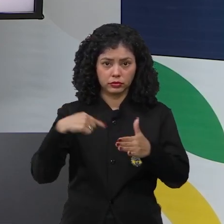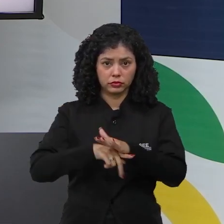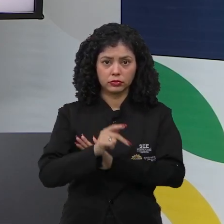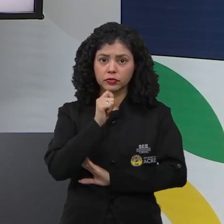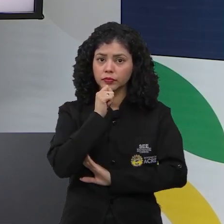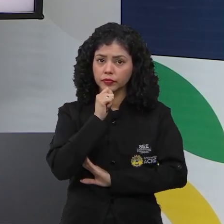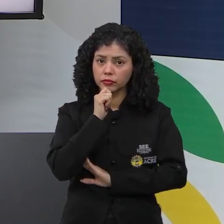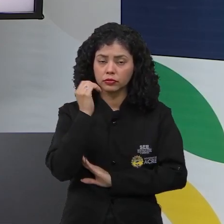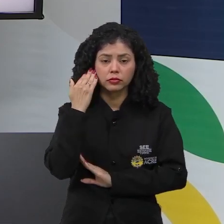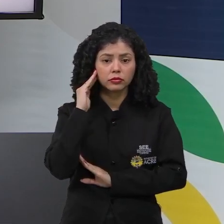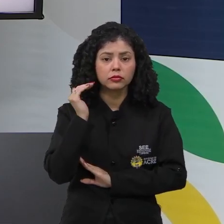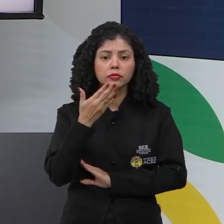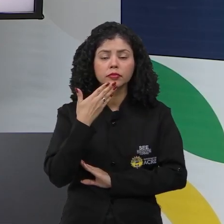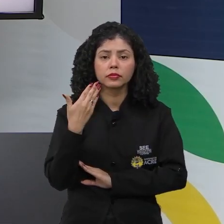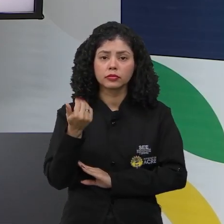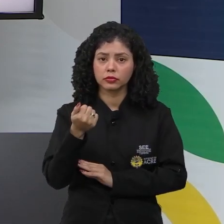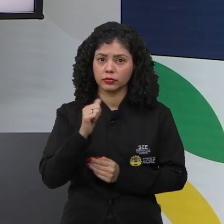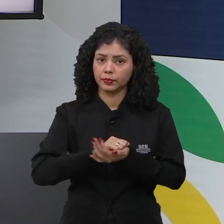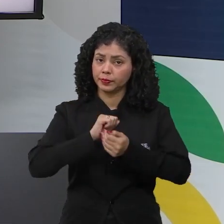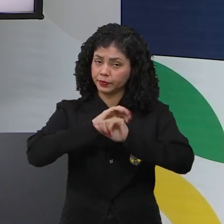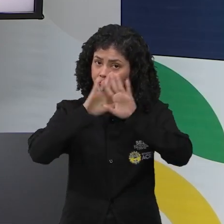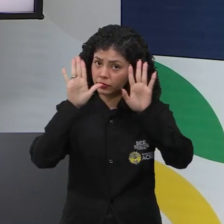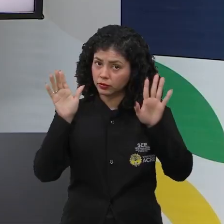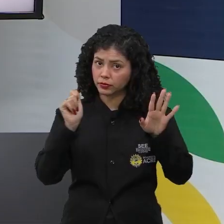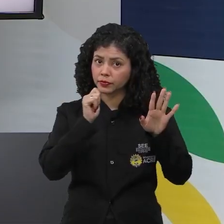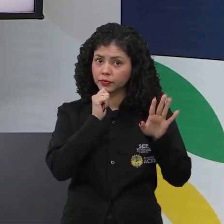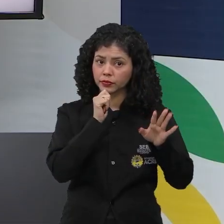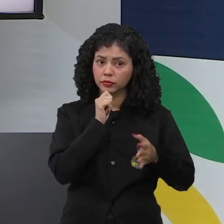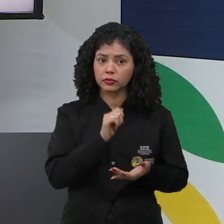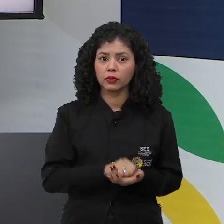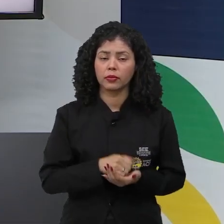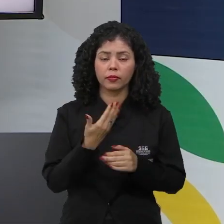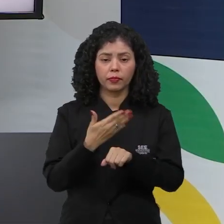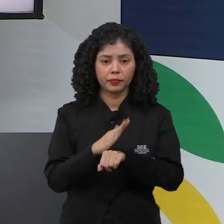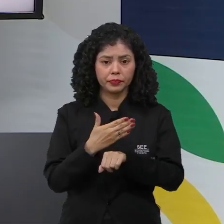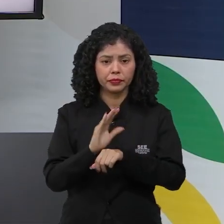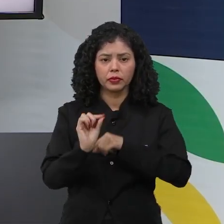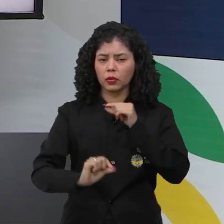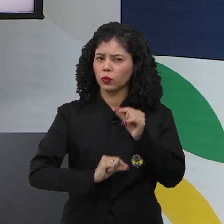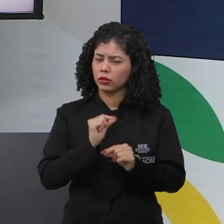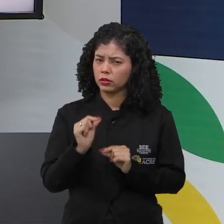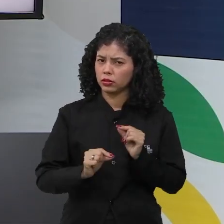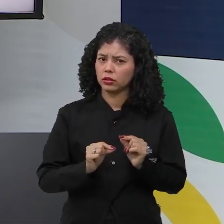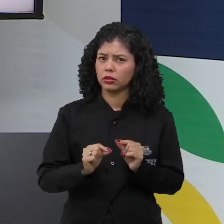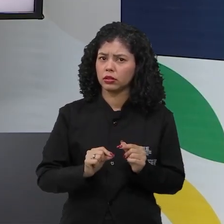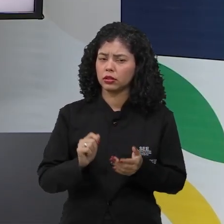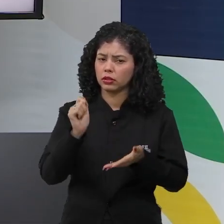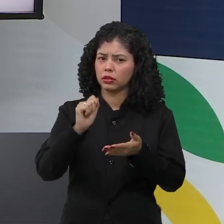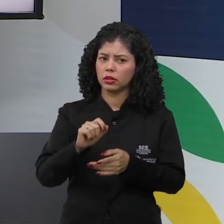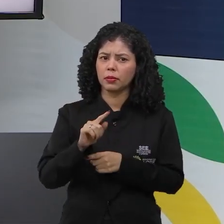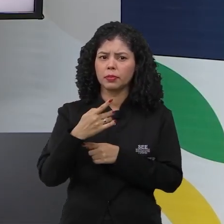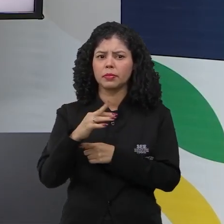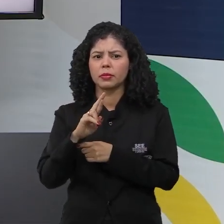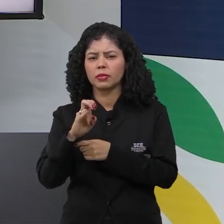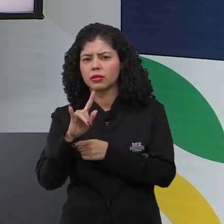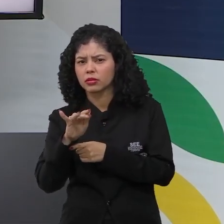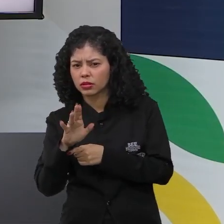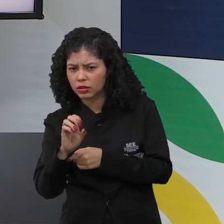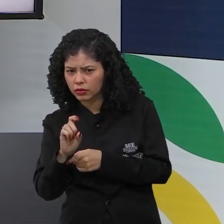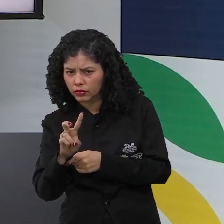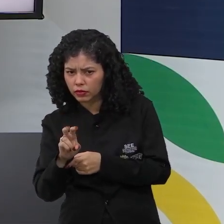possam compreender de uma forma mais dinâmica, na prática, o que é prescrever, o que